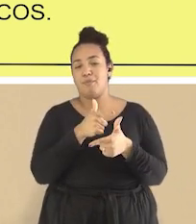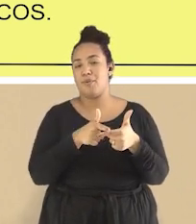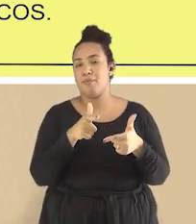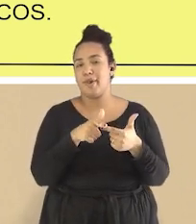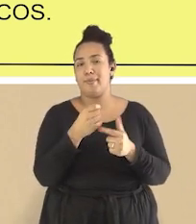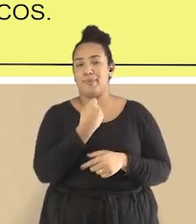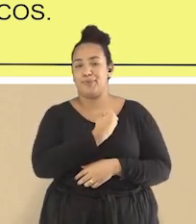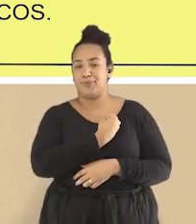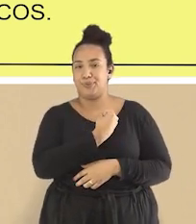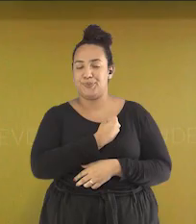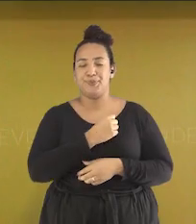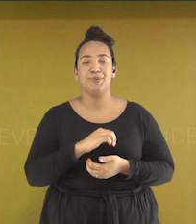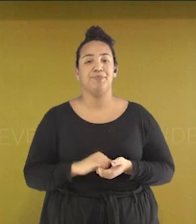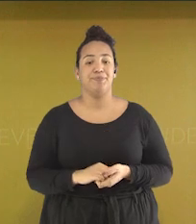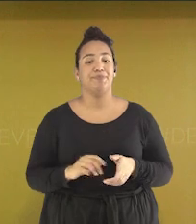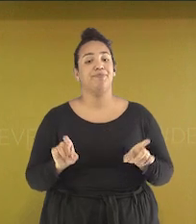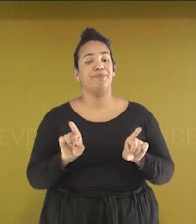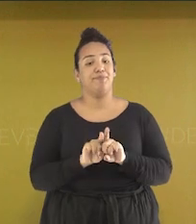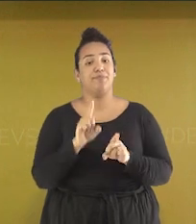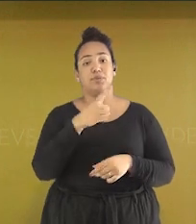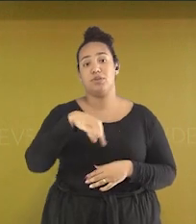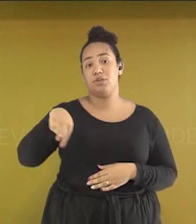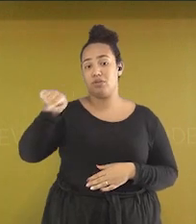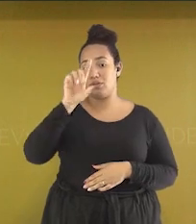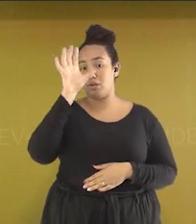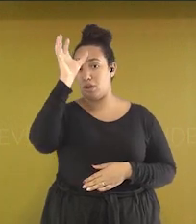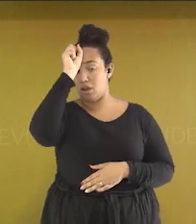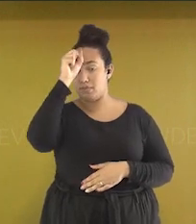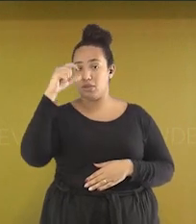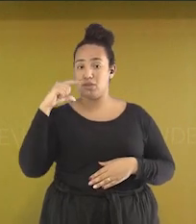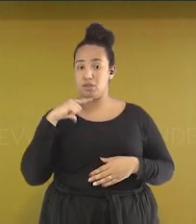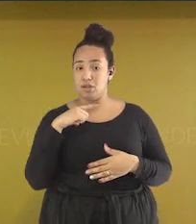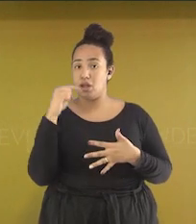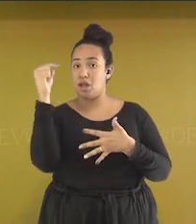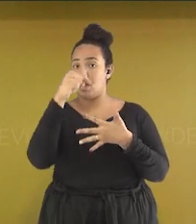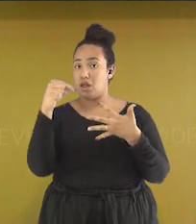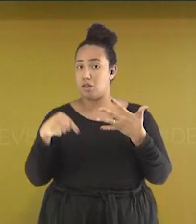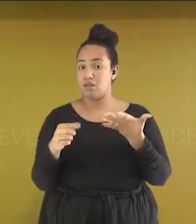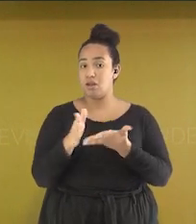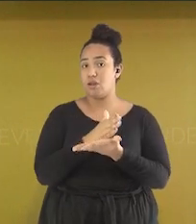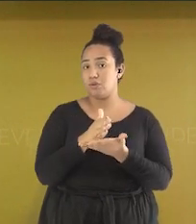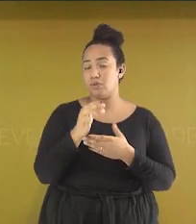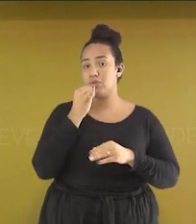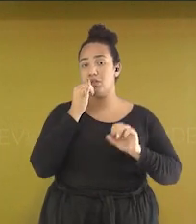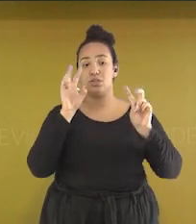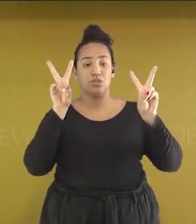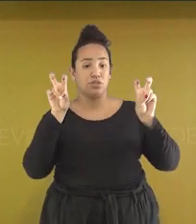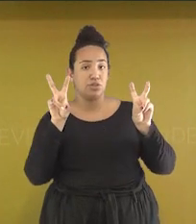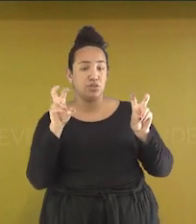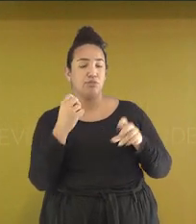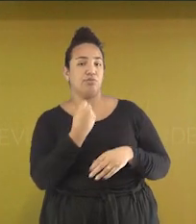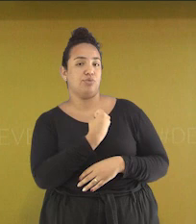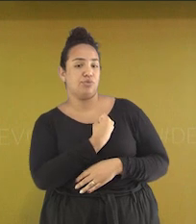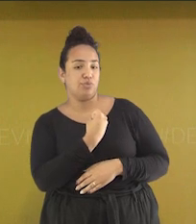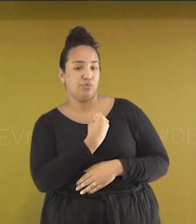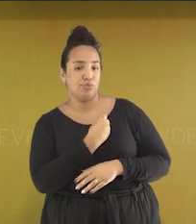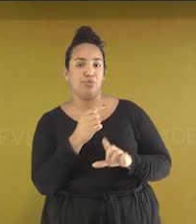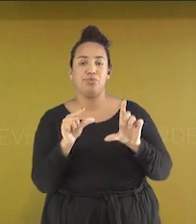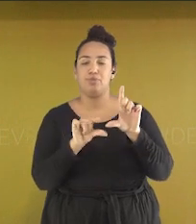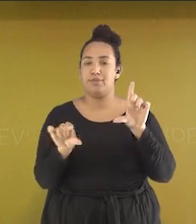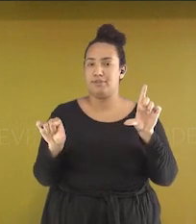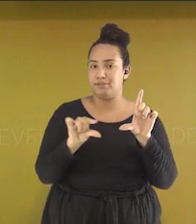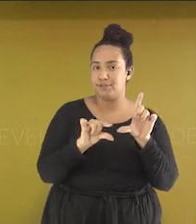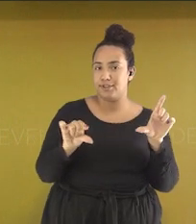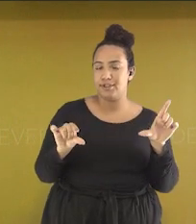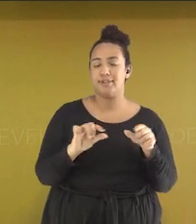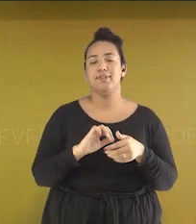situação envolvendo números. Aprendemos que eles são compostos por alguns elementos, como título, fonte, números, eixos